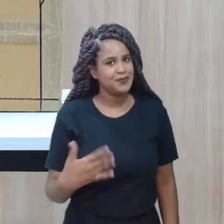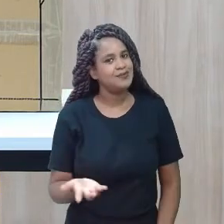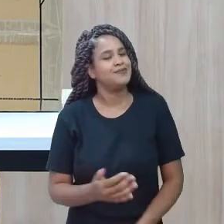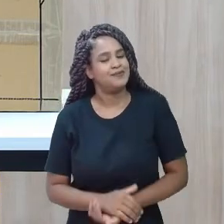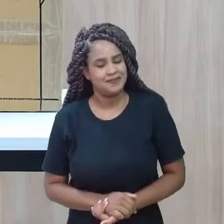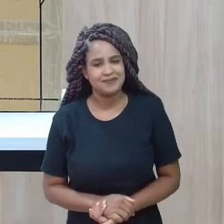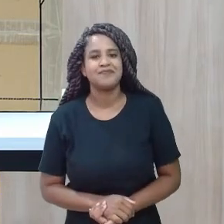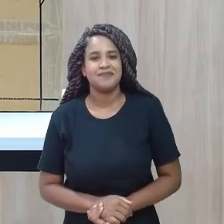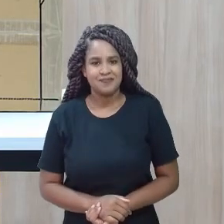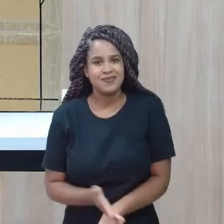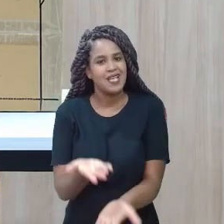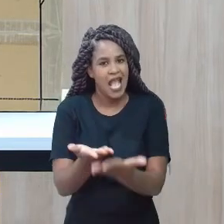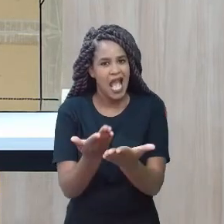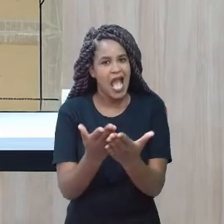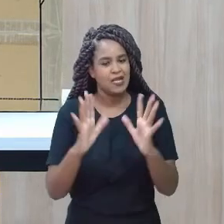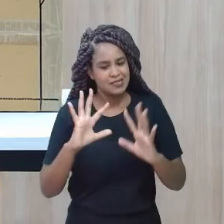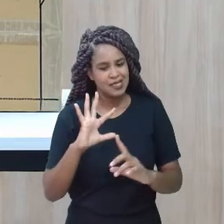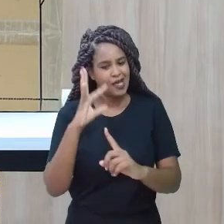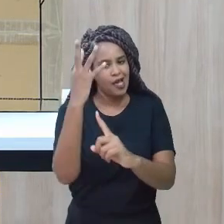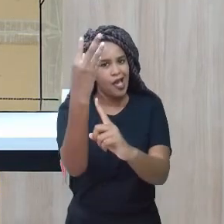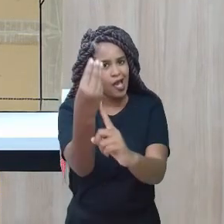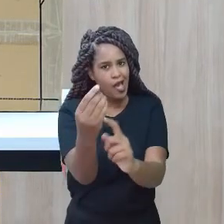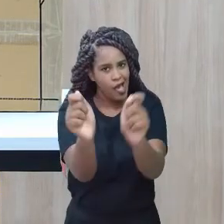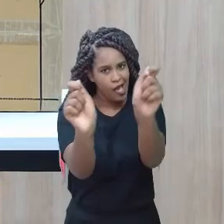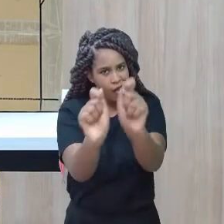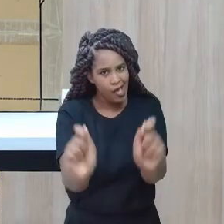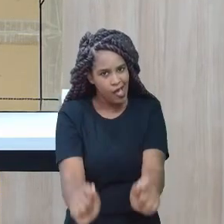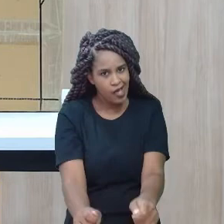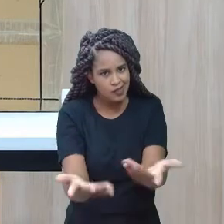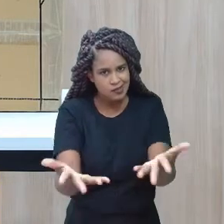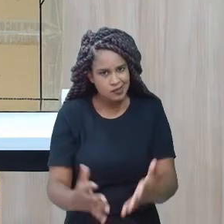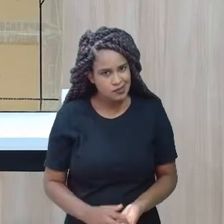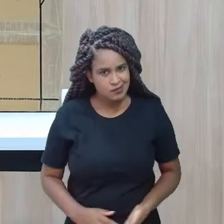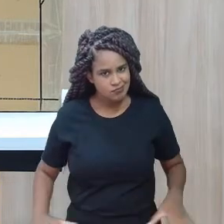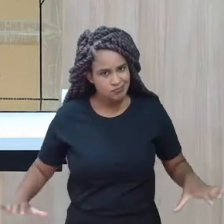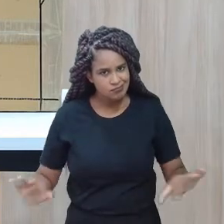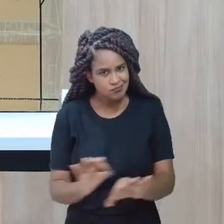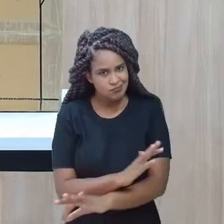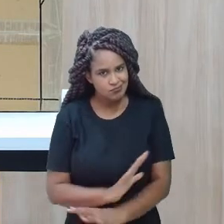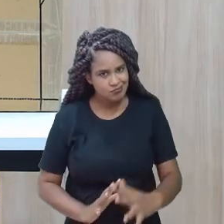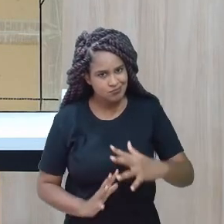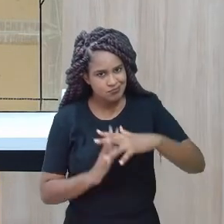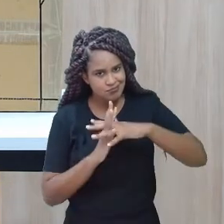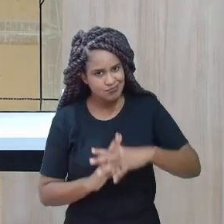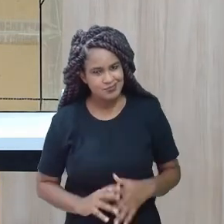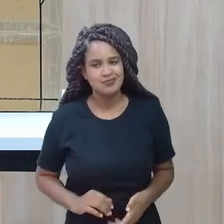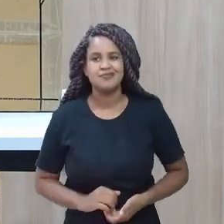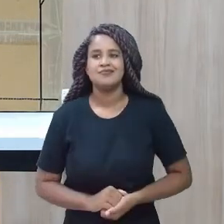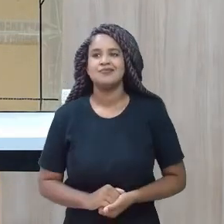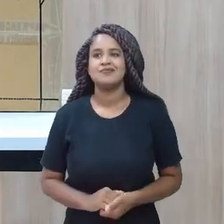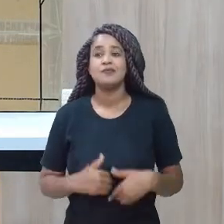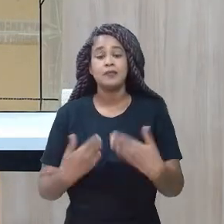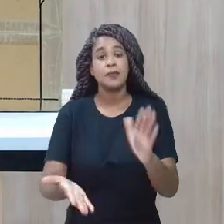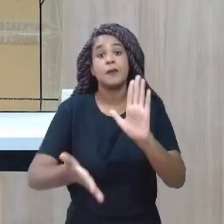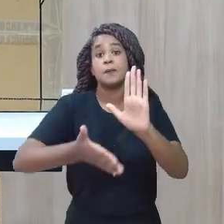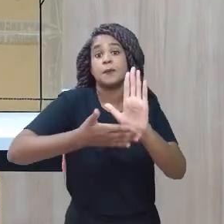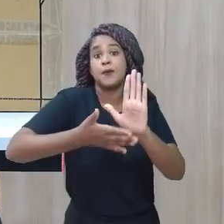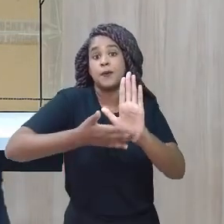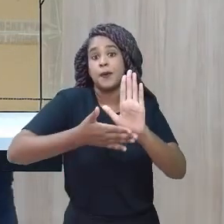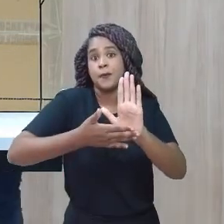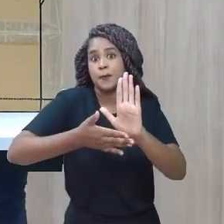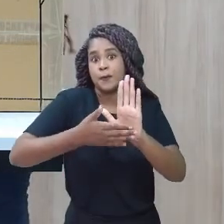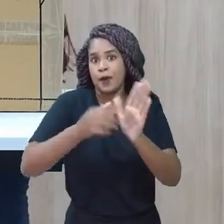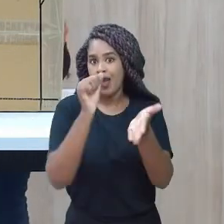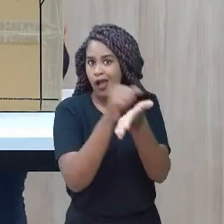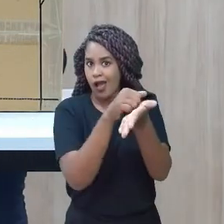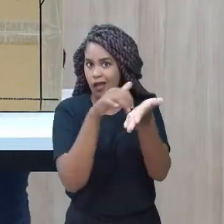Menino, aula de artes, meu amor. De arte é tudo e mais alguma coisa. Bom, proposta de atividade,